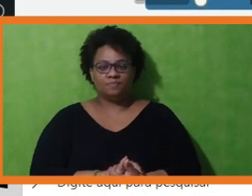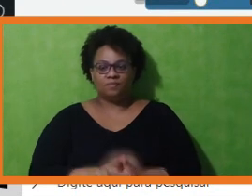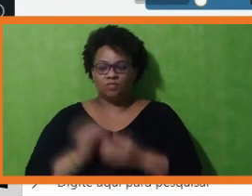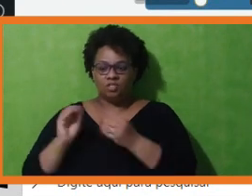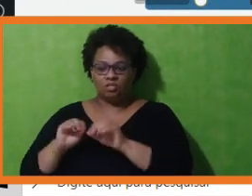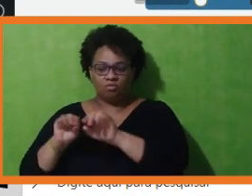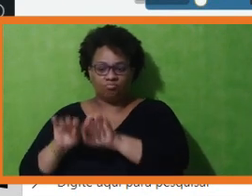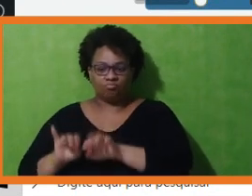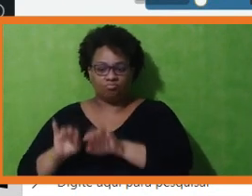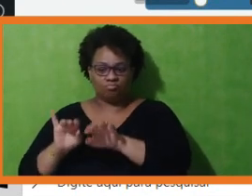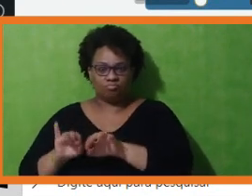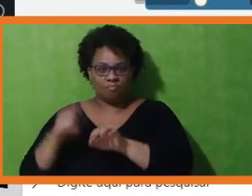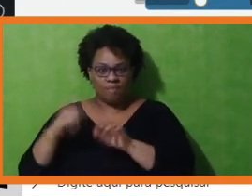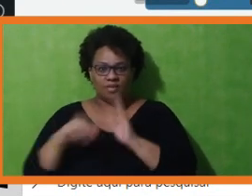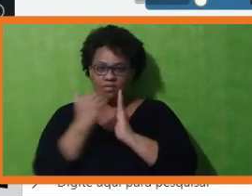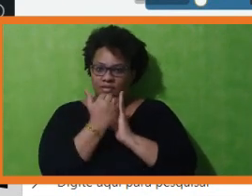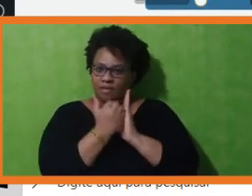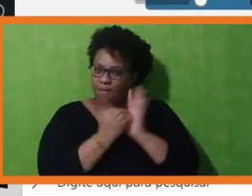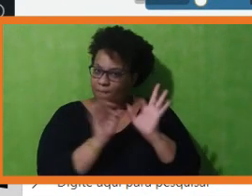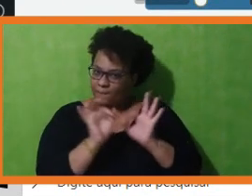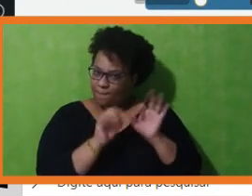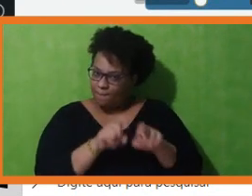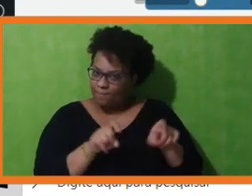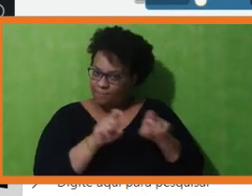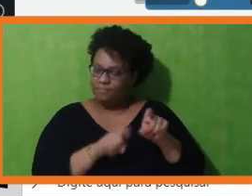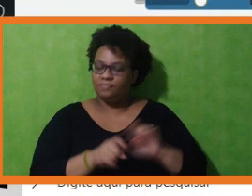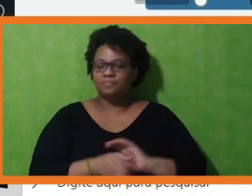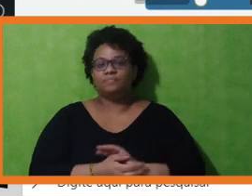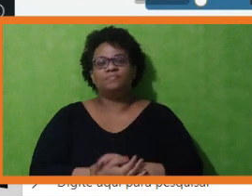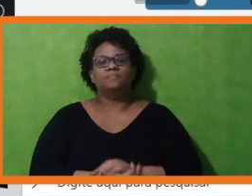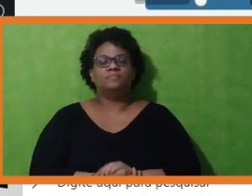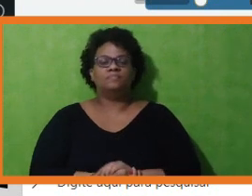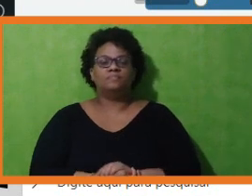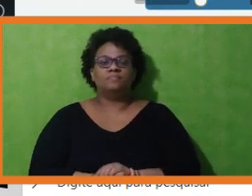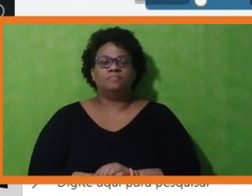Vou deixar aqui como comentário o resto da programação.